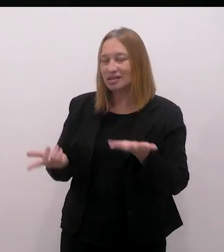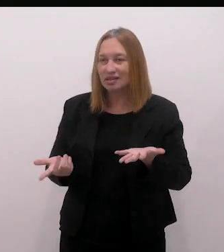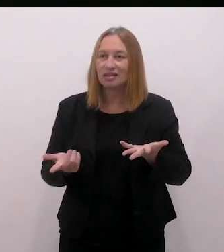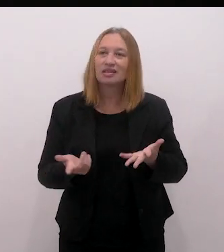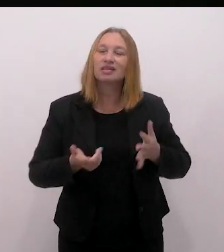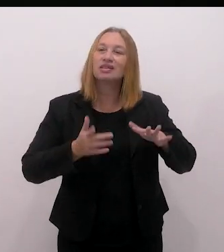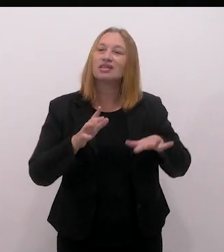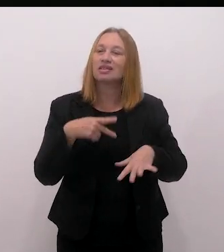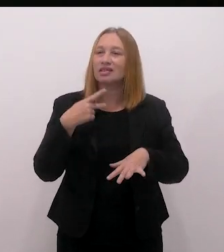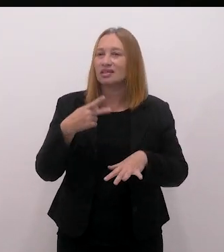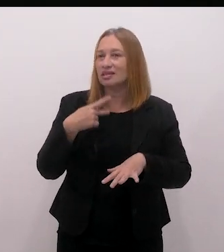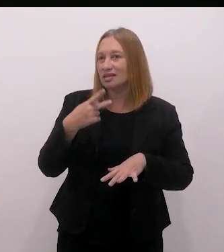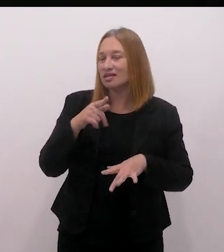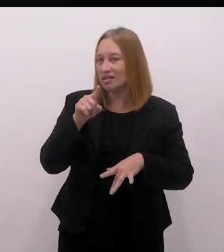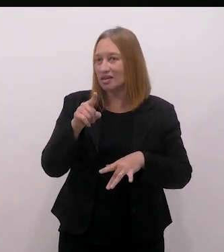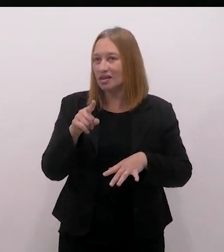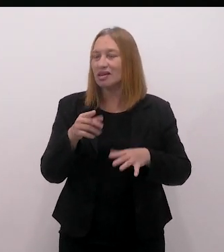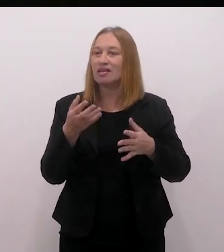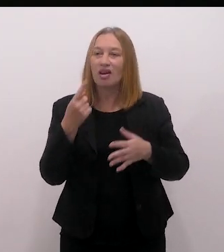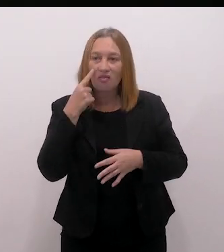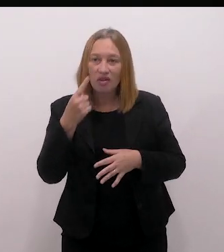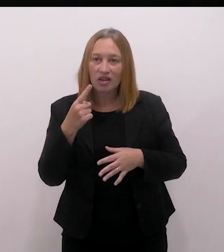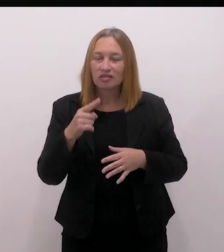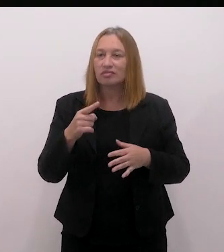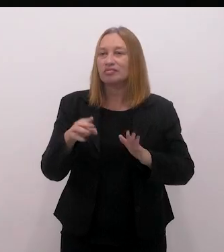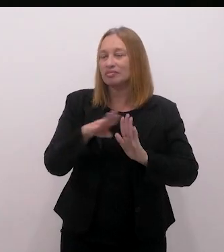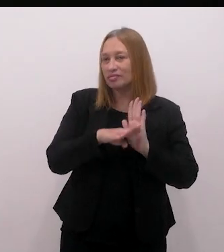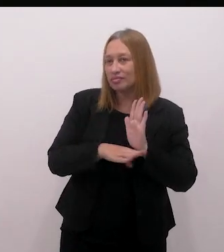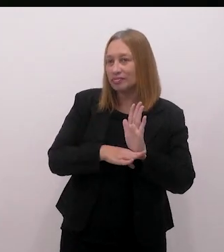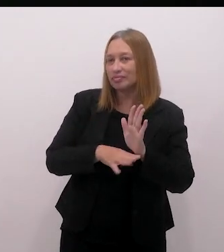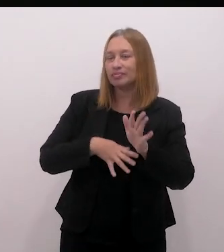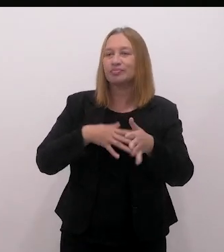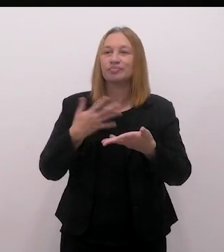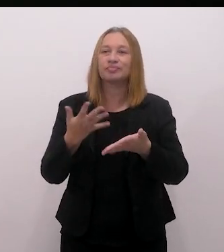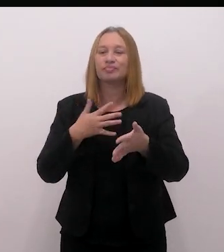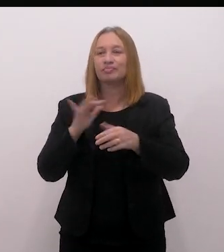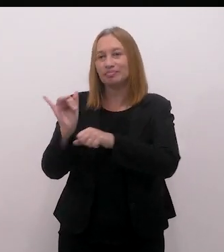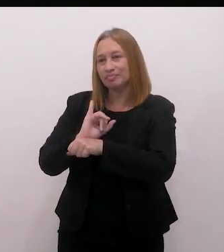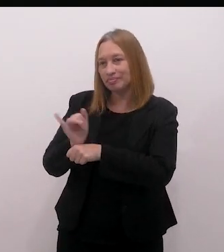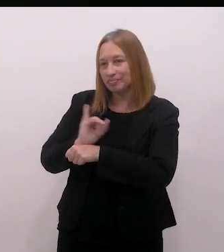deixe as suas sugestões, seus comentários por lá. Se você quiser rever esse programa,